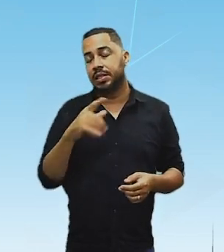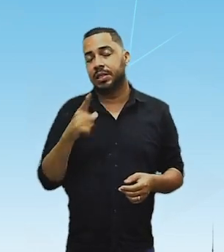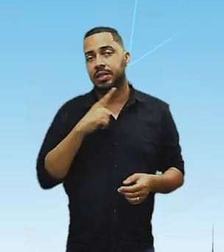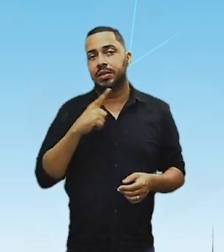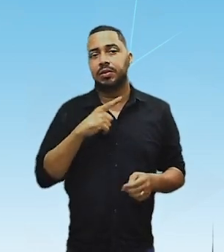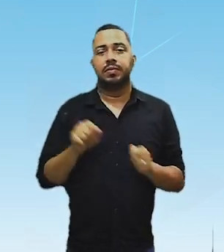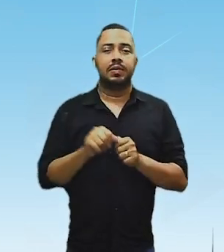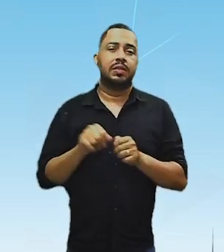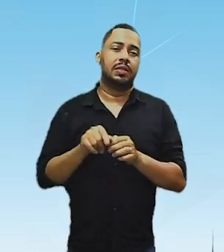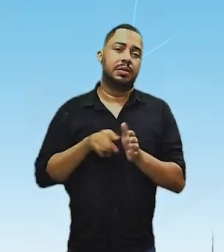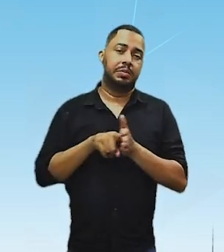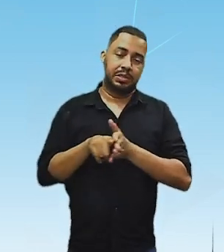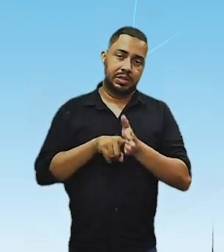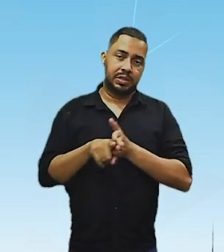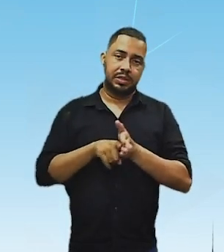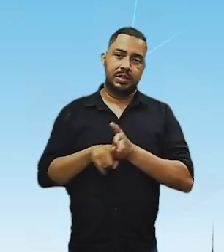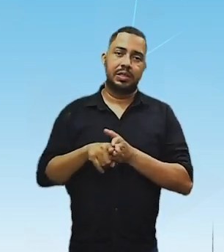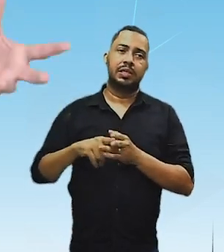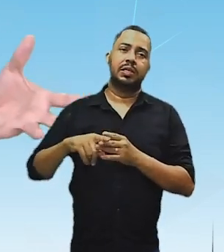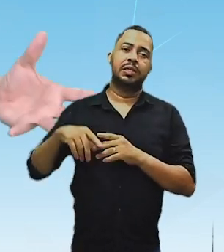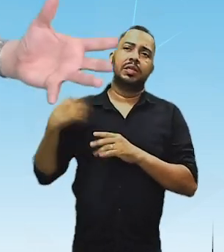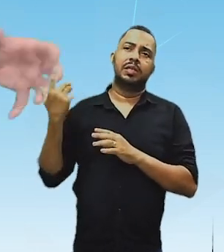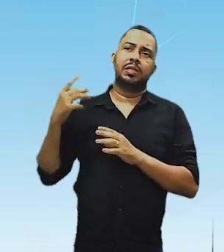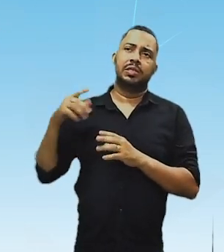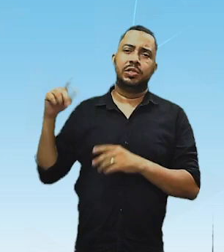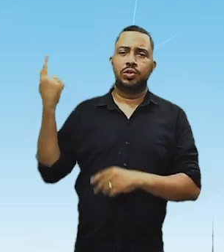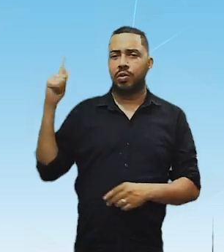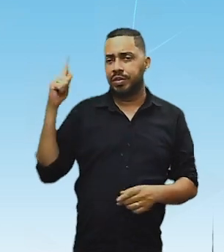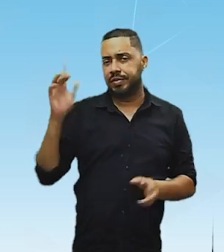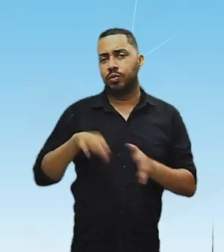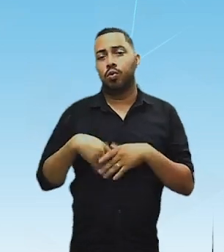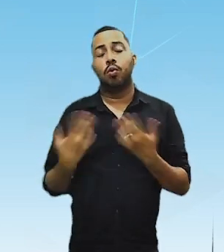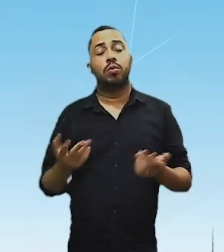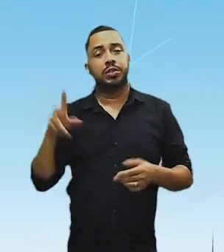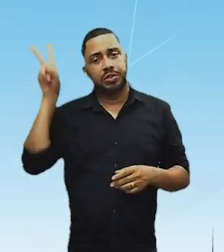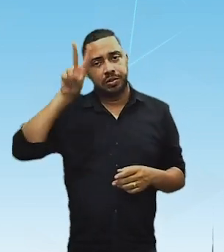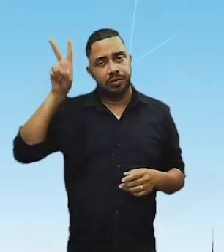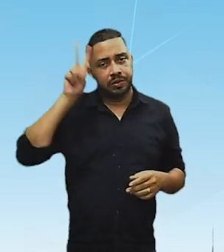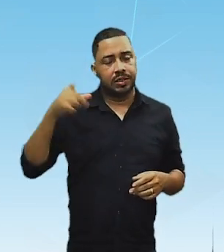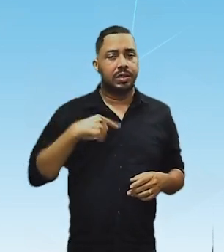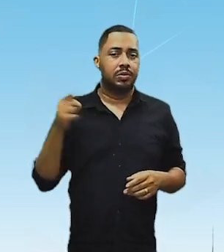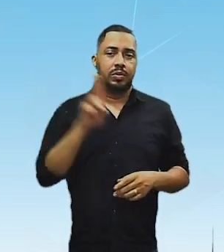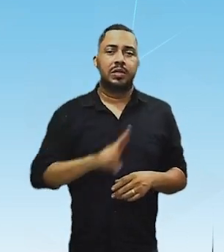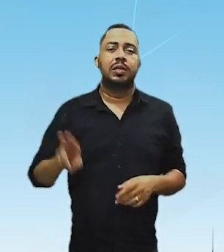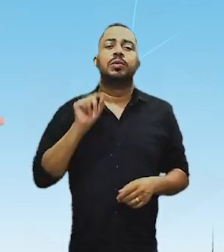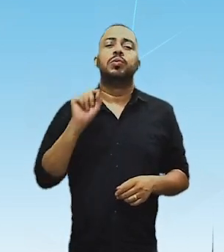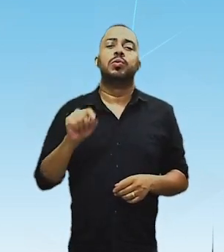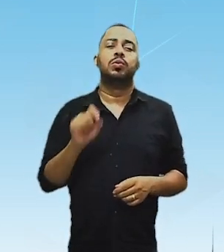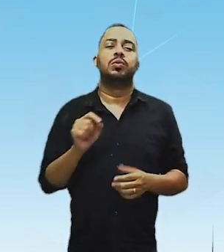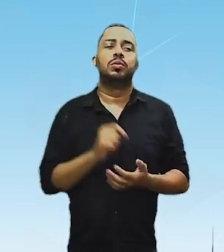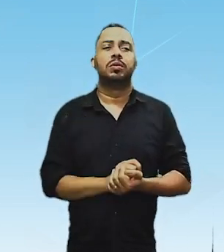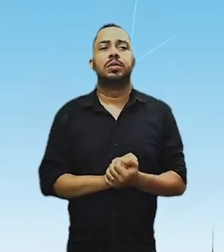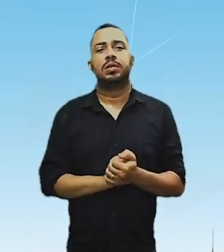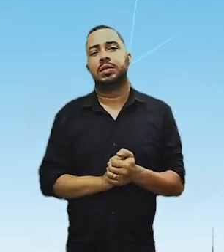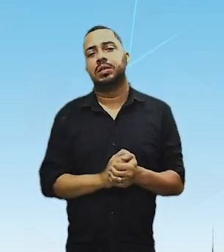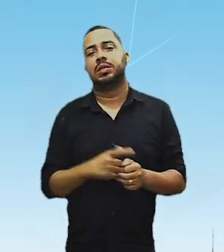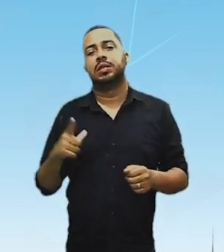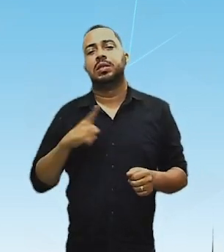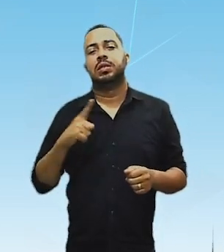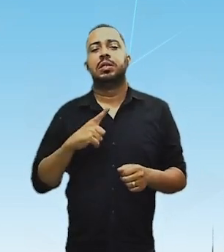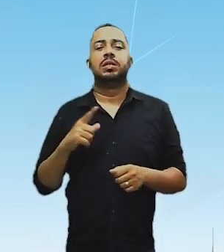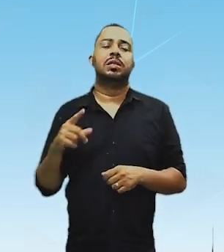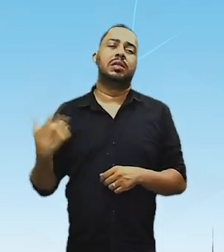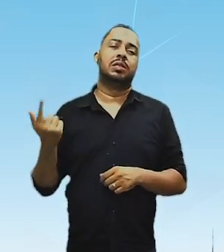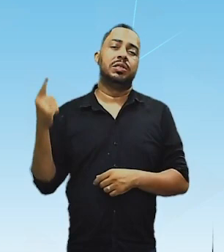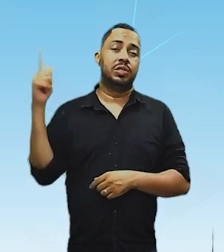pesquisa da geografia ou da história, eu vou utilizar o quê? Estudiosos da geografia